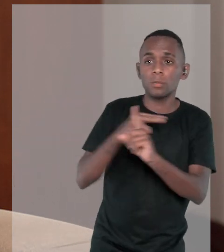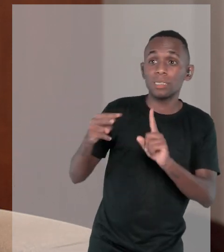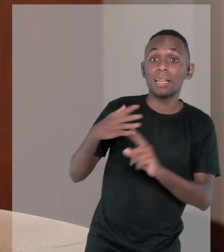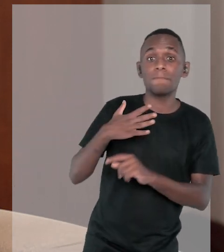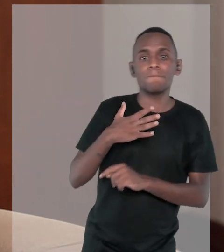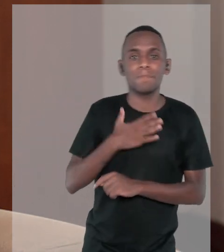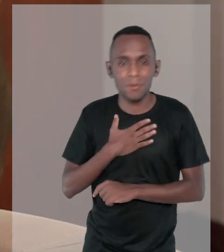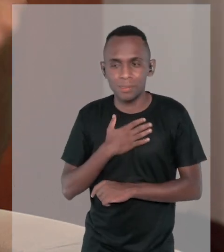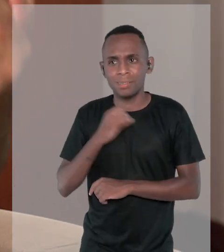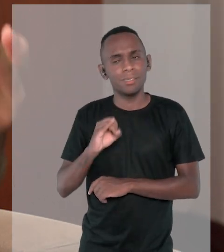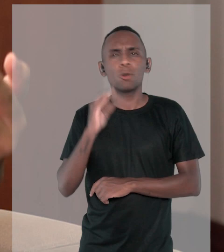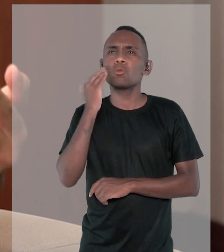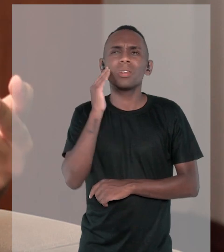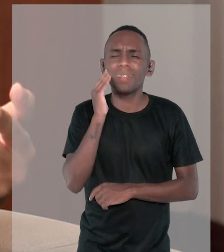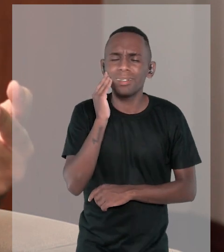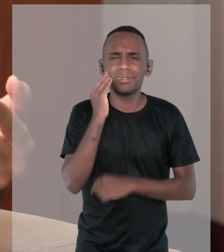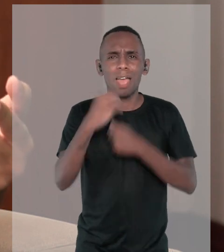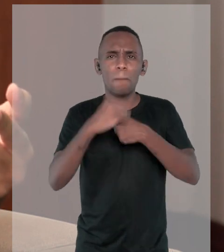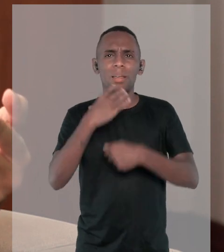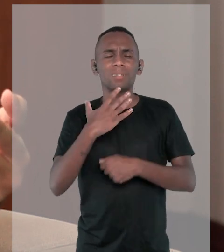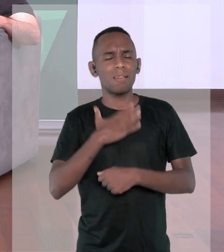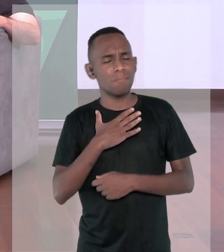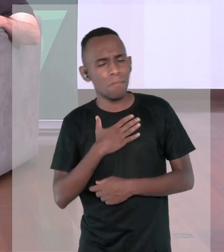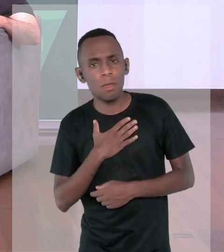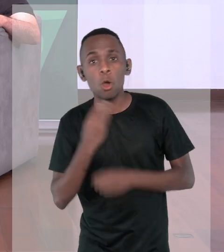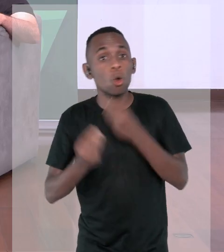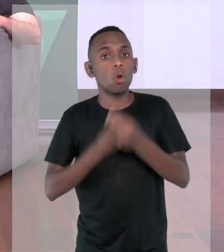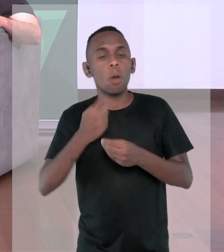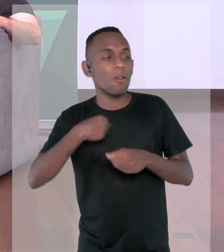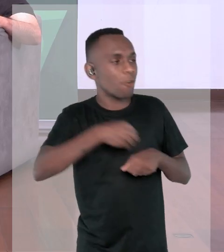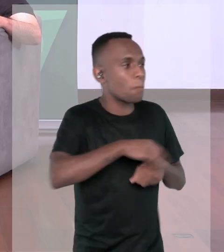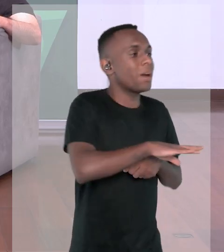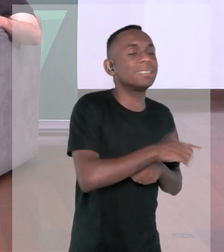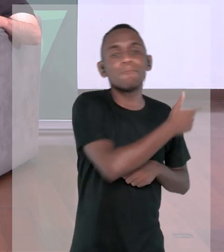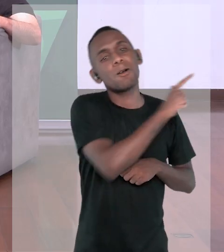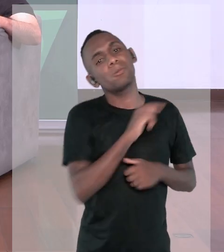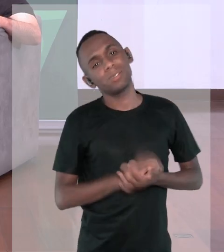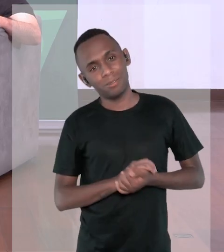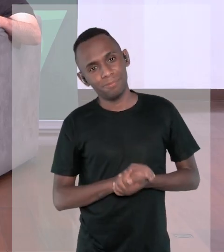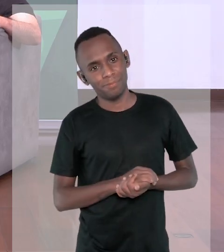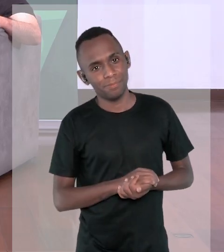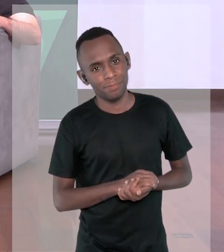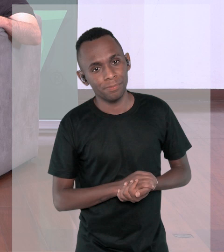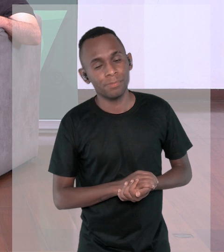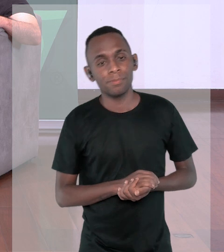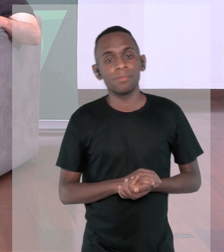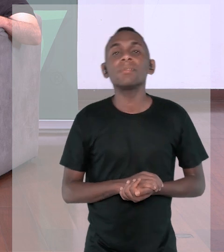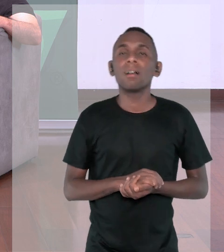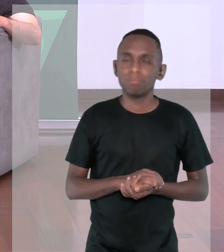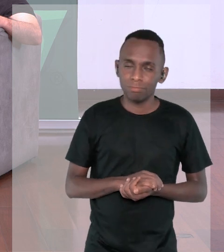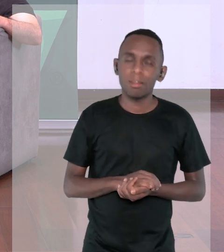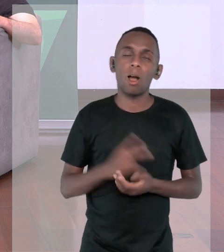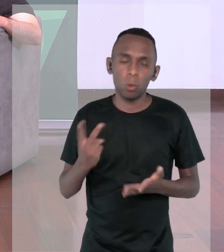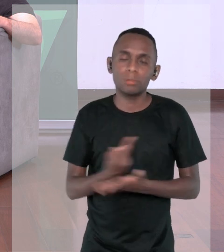princípios. Se eu não entendi a mensagem que você emitiu, como é que eu vou passar para frente? Isso ainda acontece